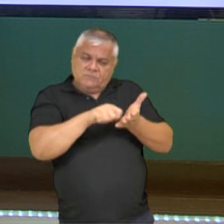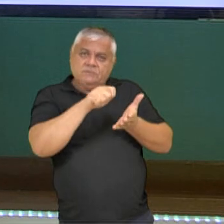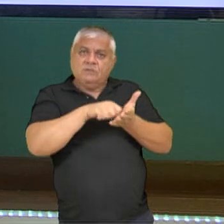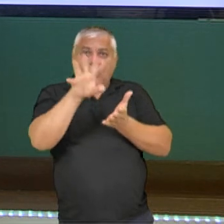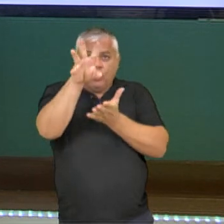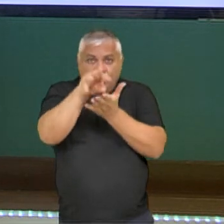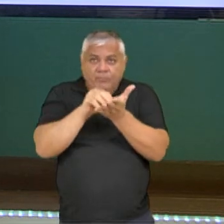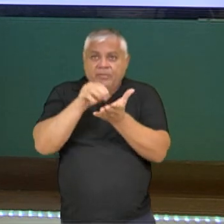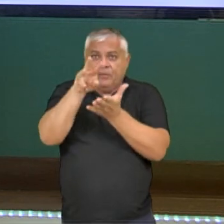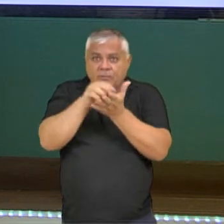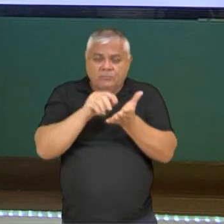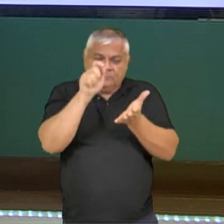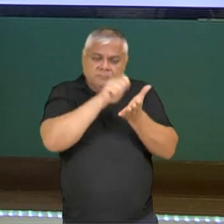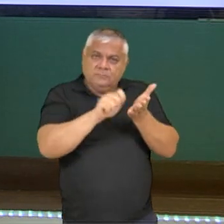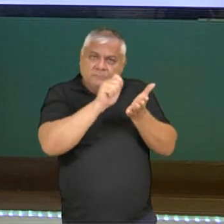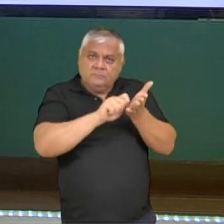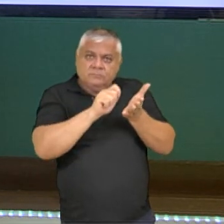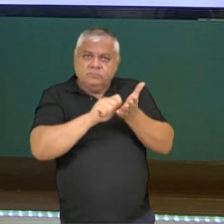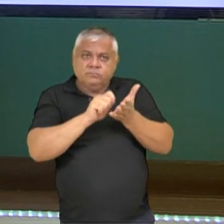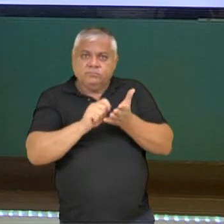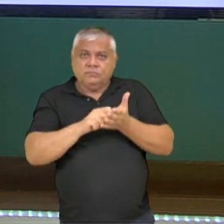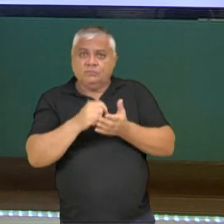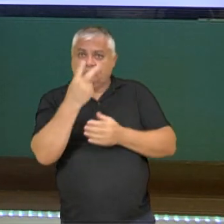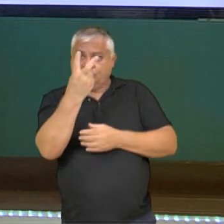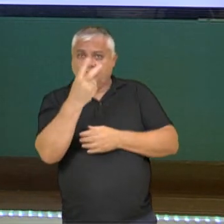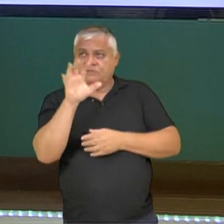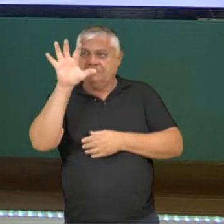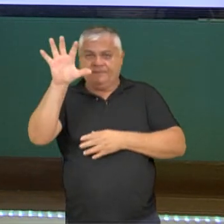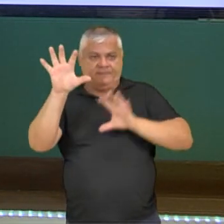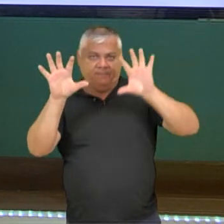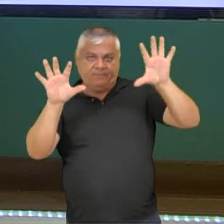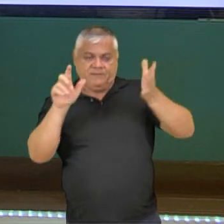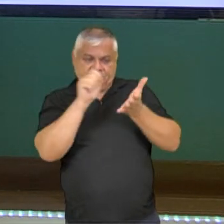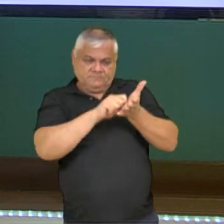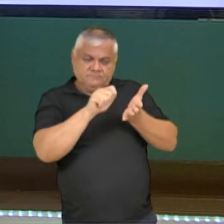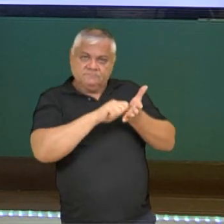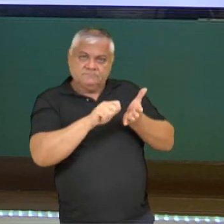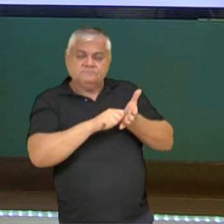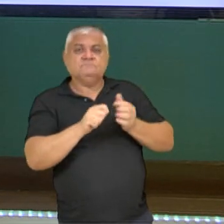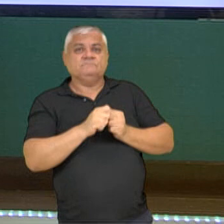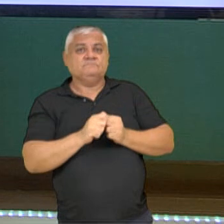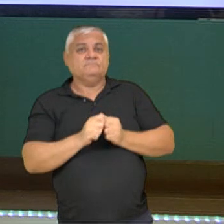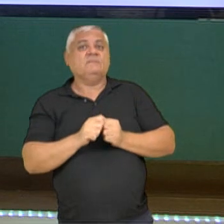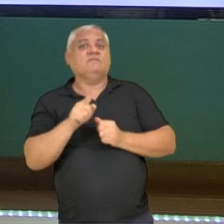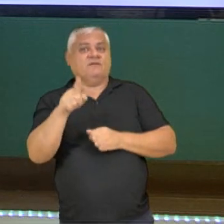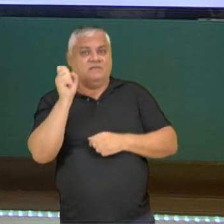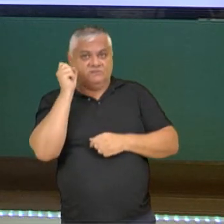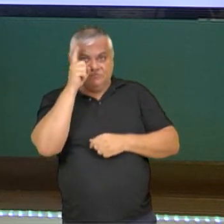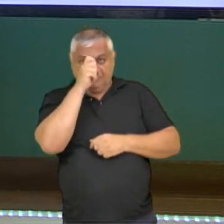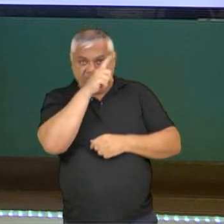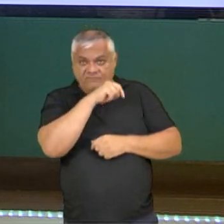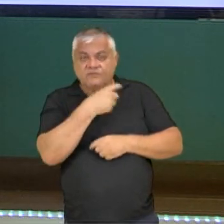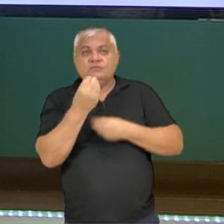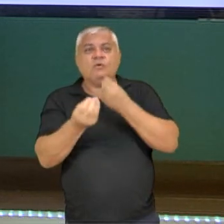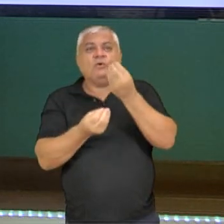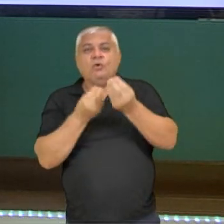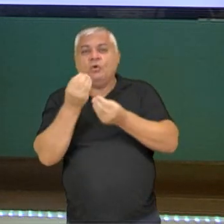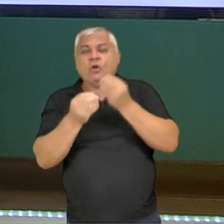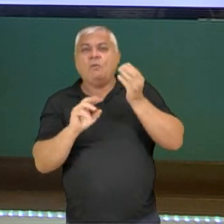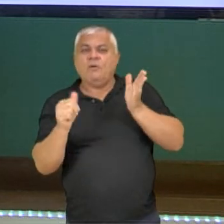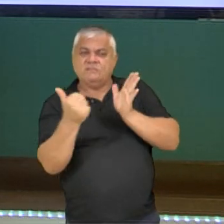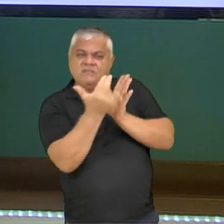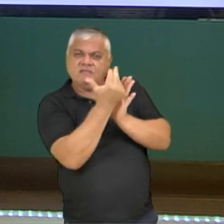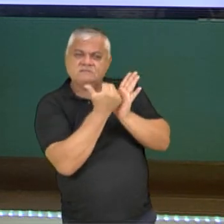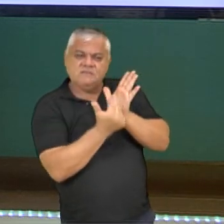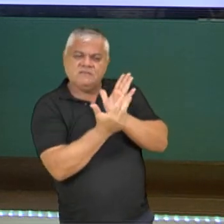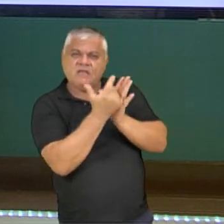desenhe essas duas substâncias no seu caderno, você verá quão difícil é desenhar